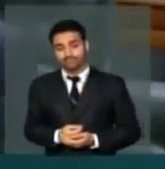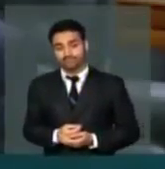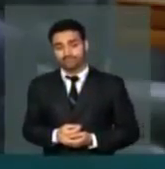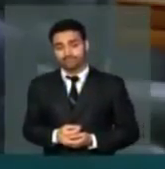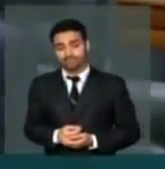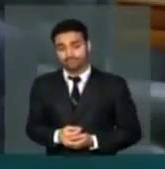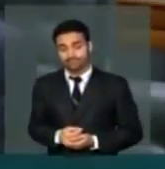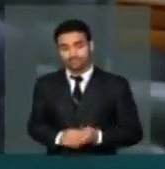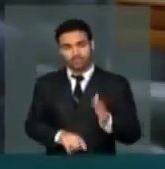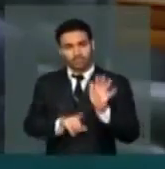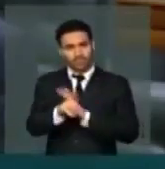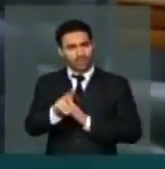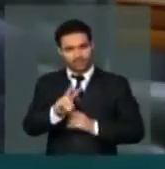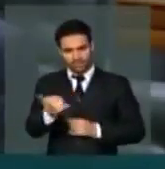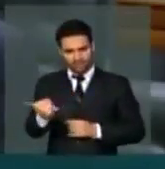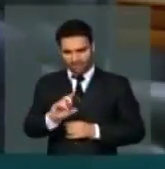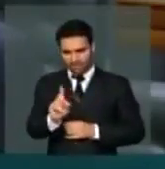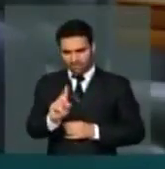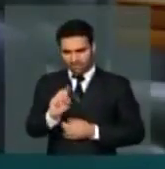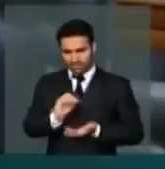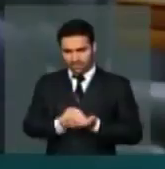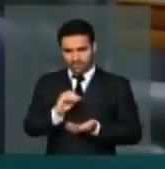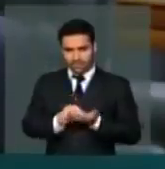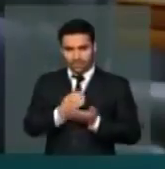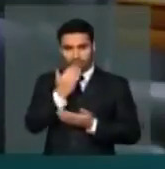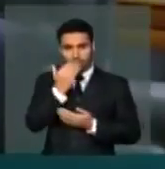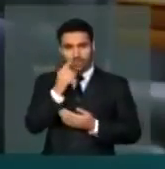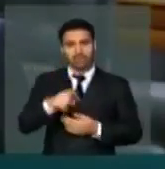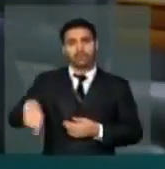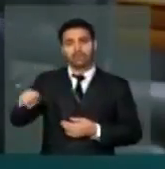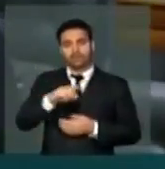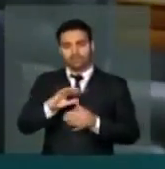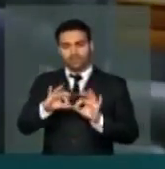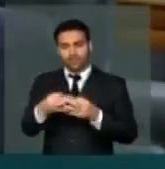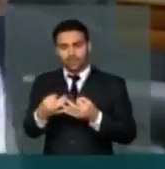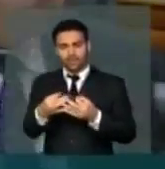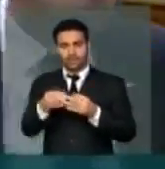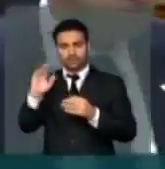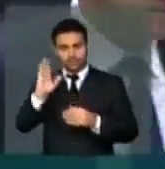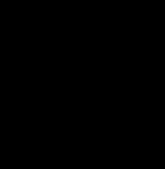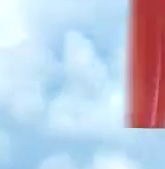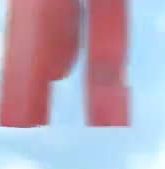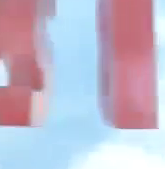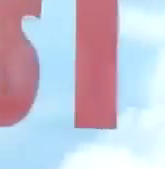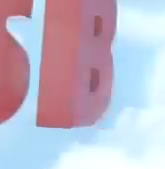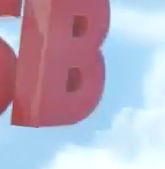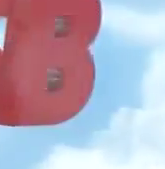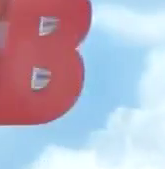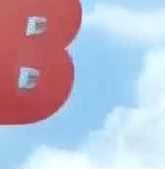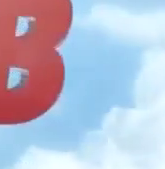mais faltar comida na mesa das famílias brasileiras? Muito obrigado.